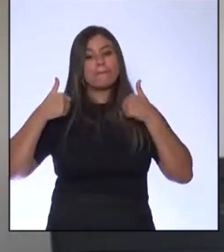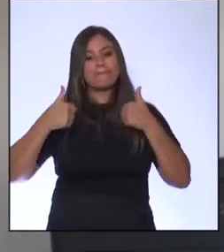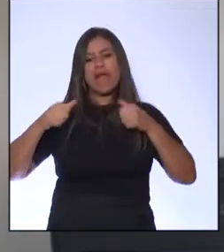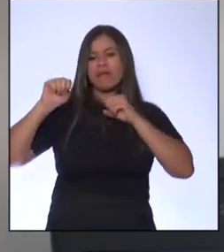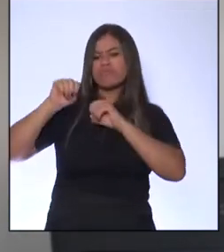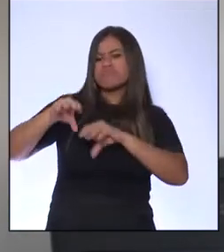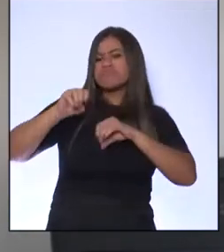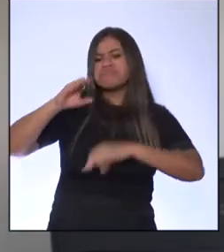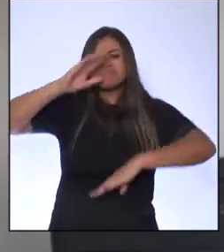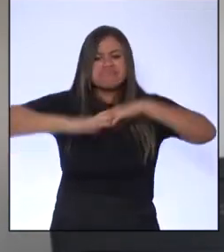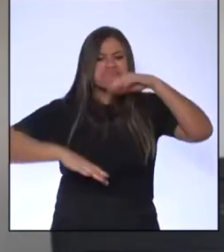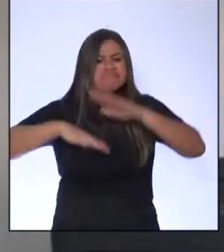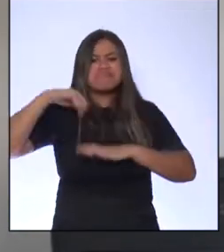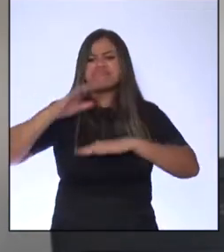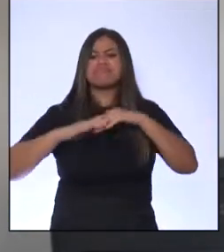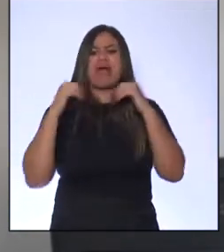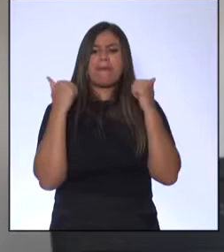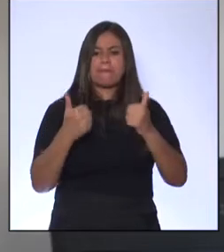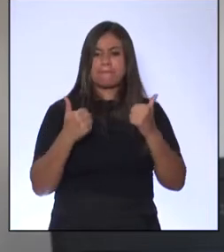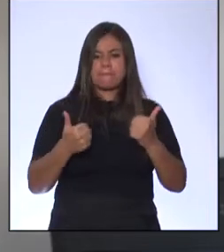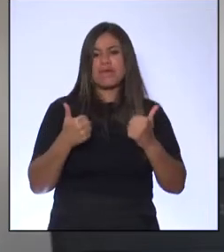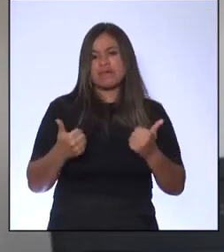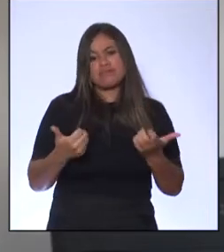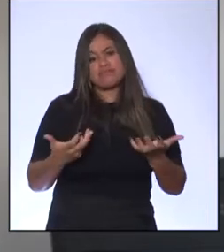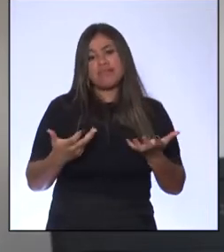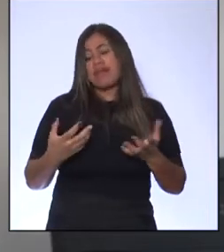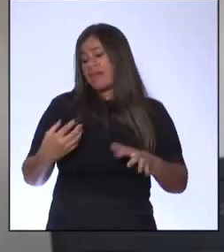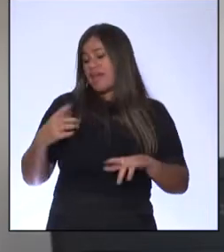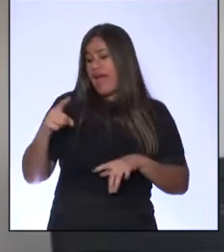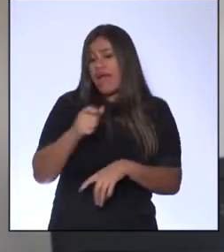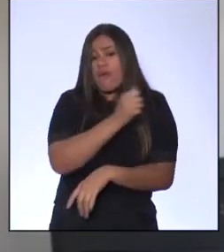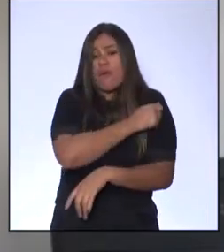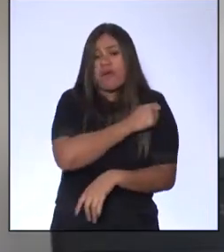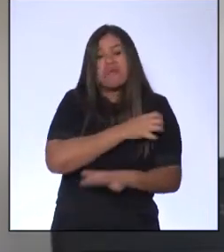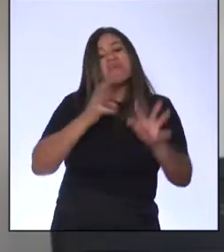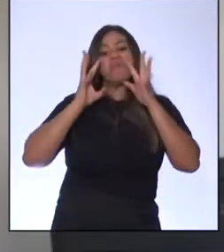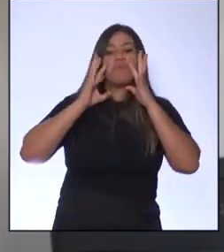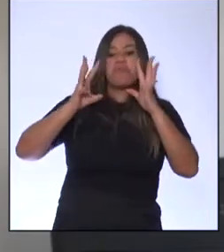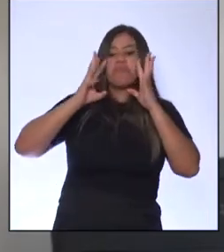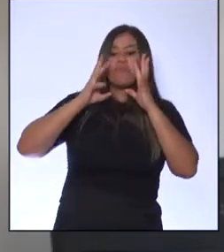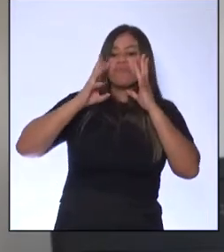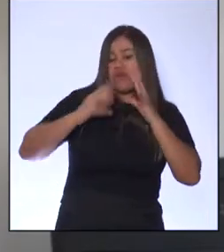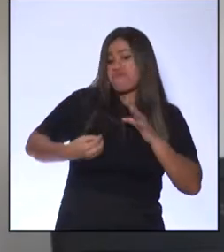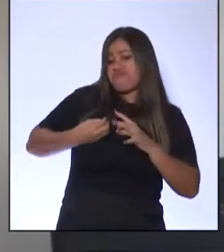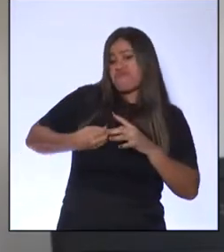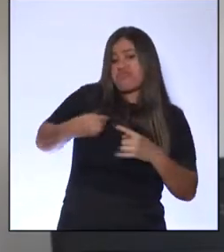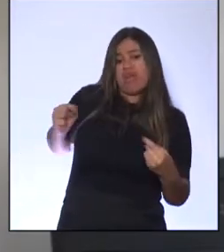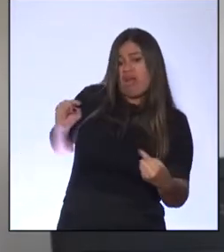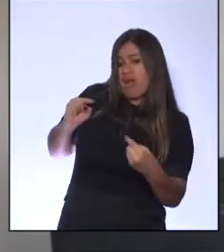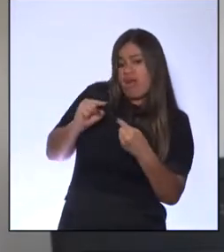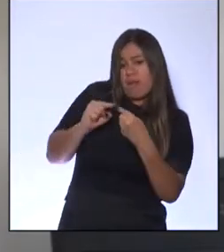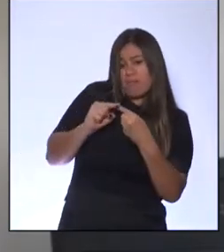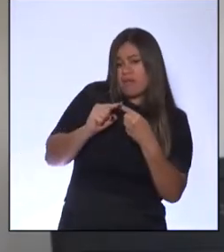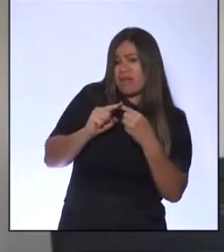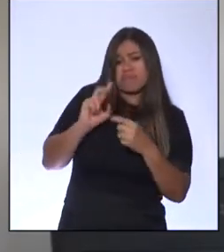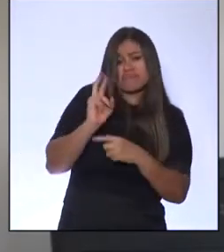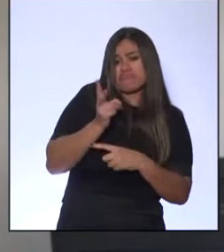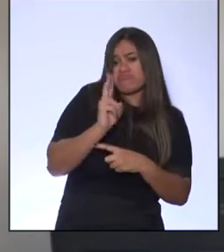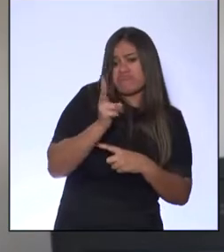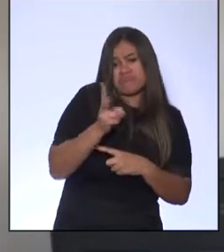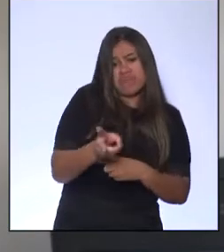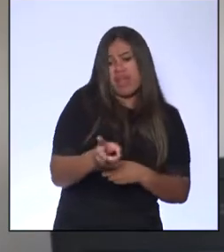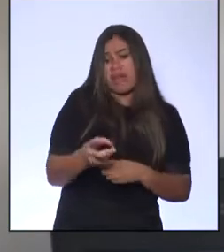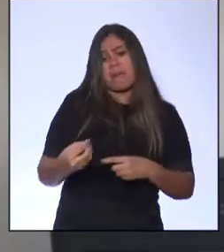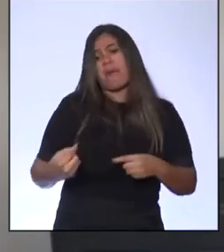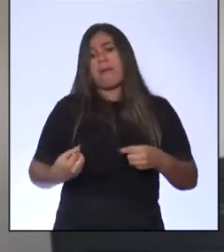daquela relação com um bom professor para o resto da vida, inclusive o seu futuro profissional, salarial,